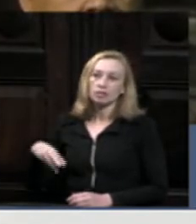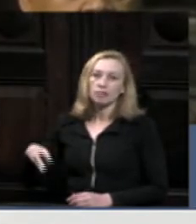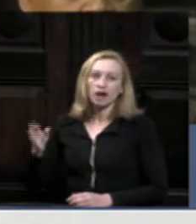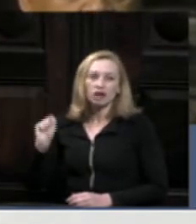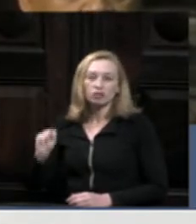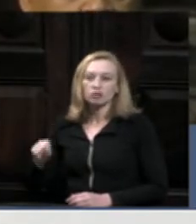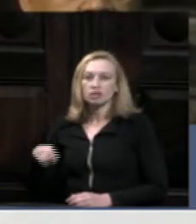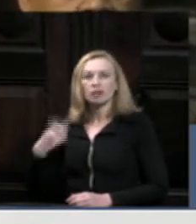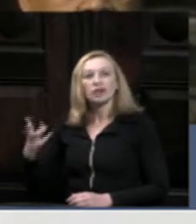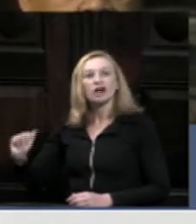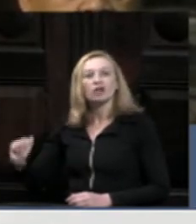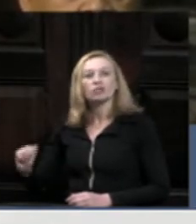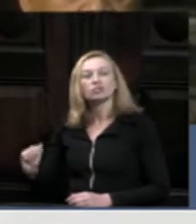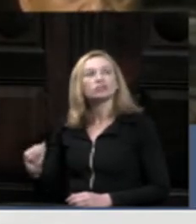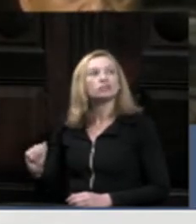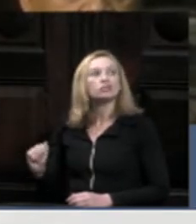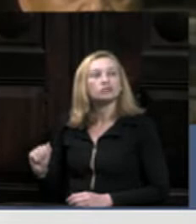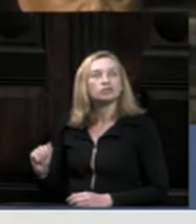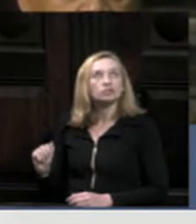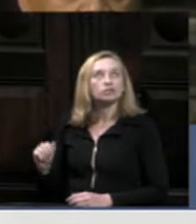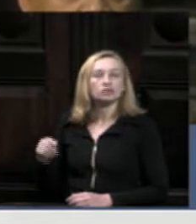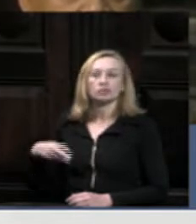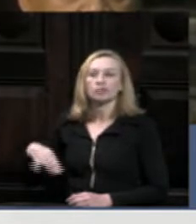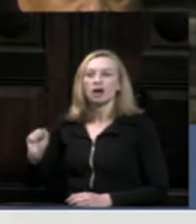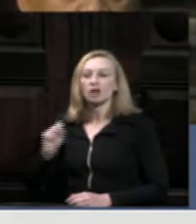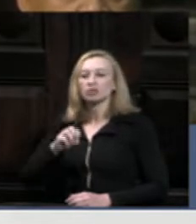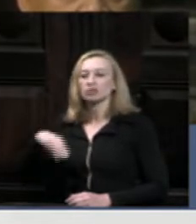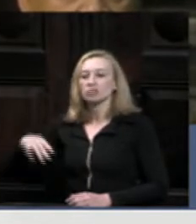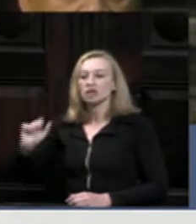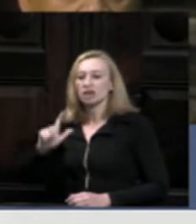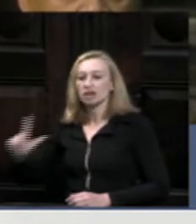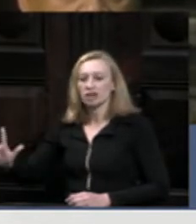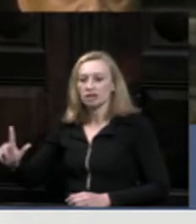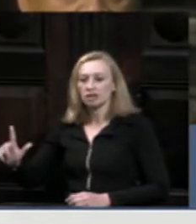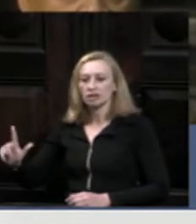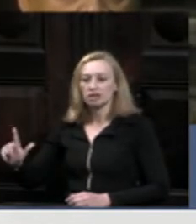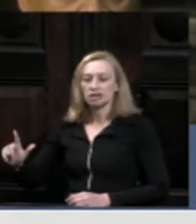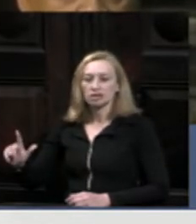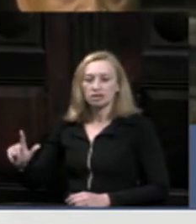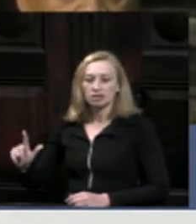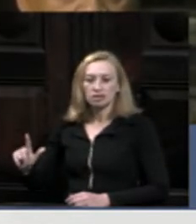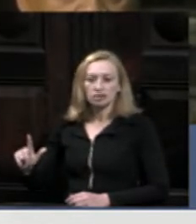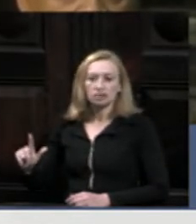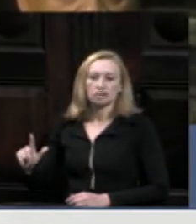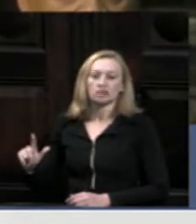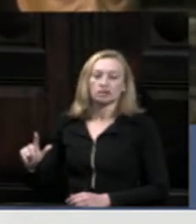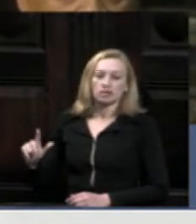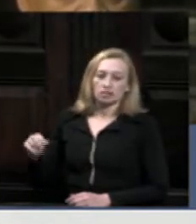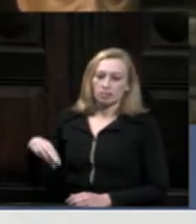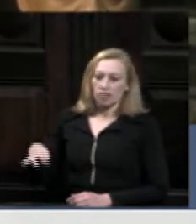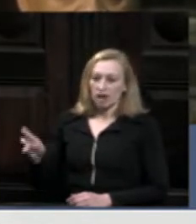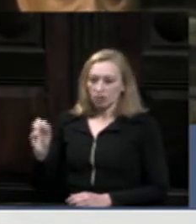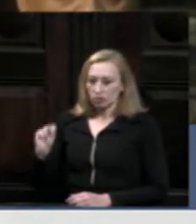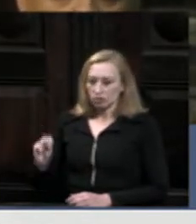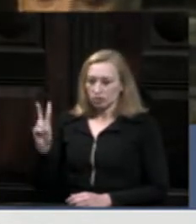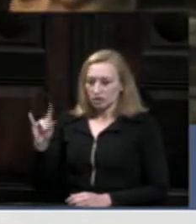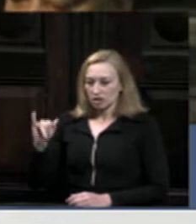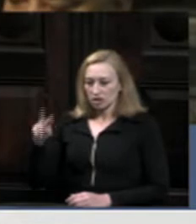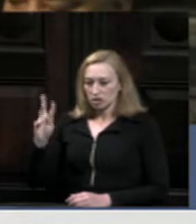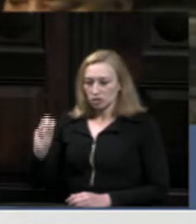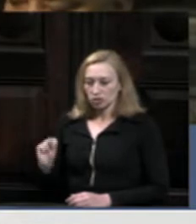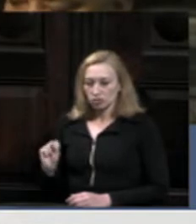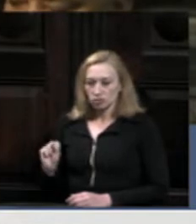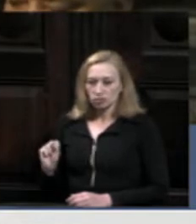Abraão. Deputado Marcos Miller. Deputado Marcos Vinícius.